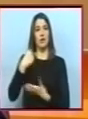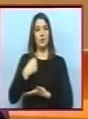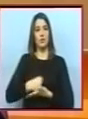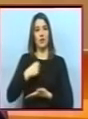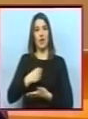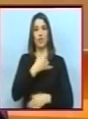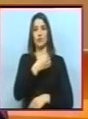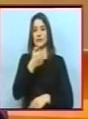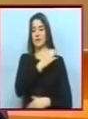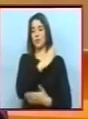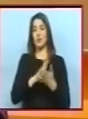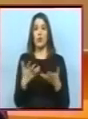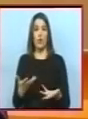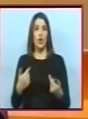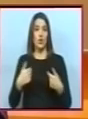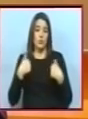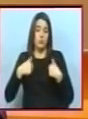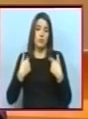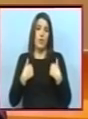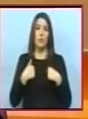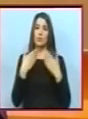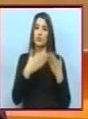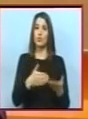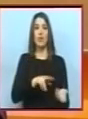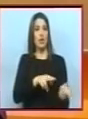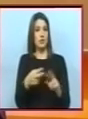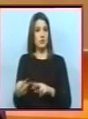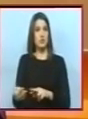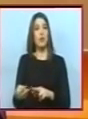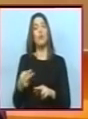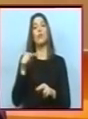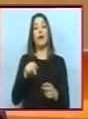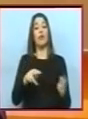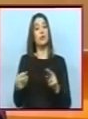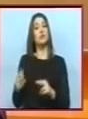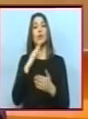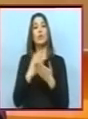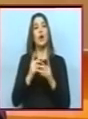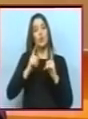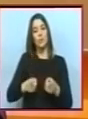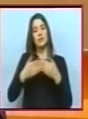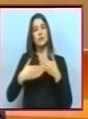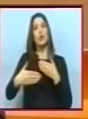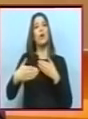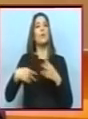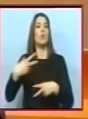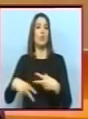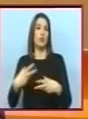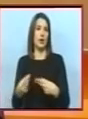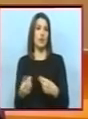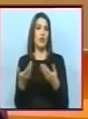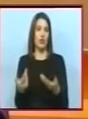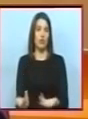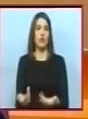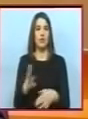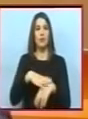2005. E julgo que essa reforma marcou o início do notariado moderno que hoje temos, e é